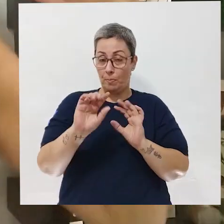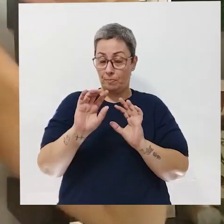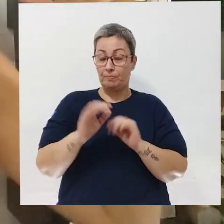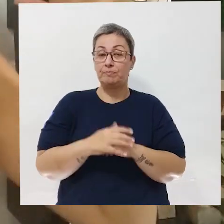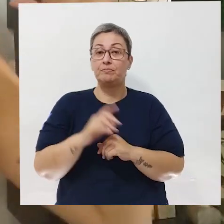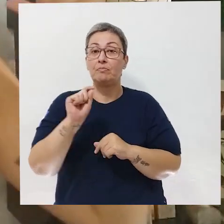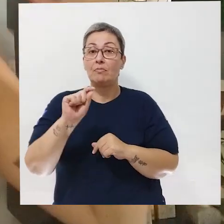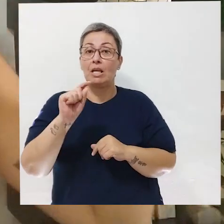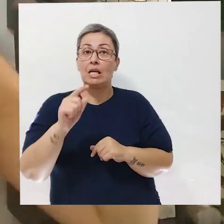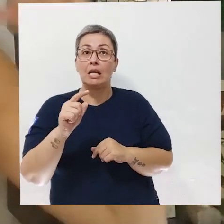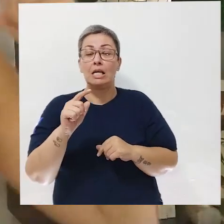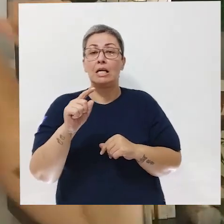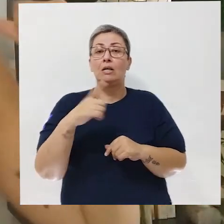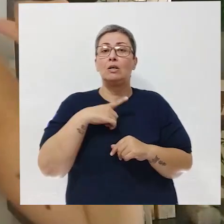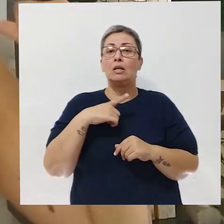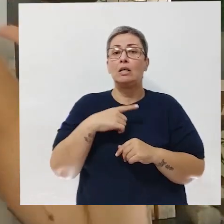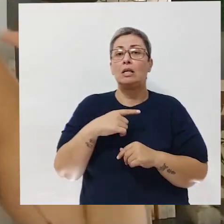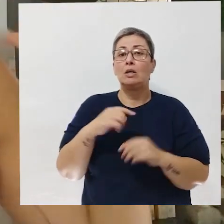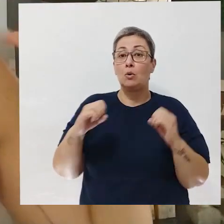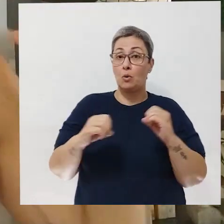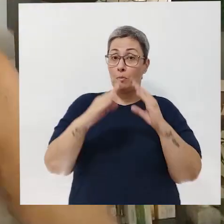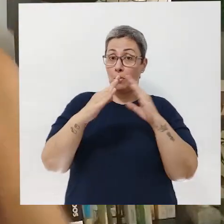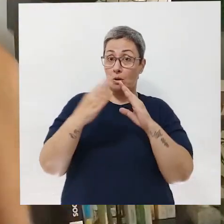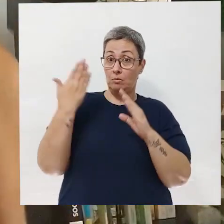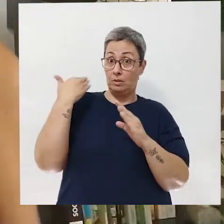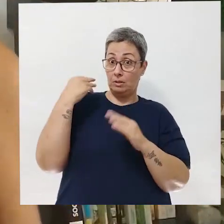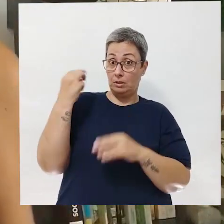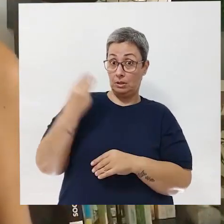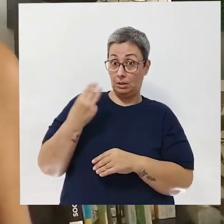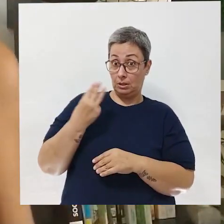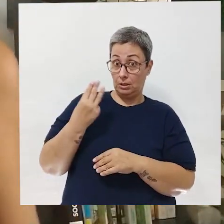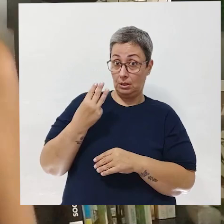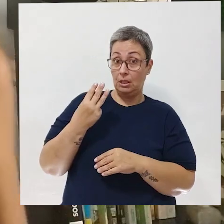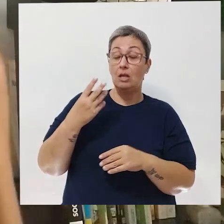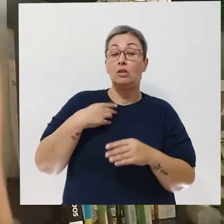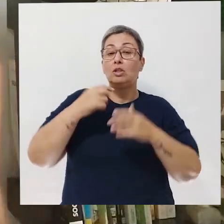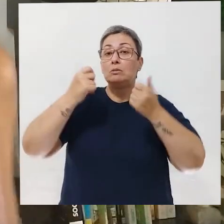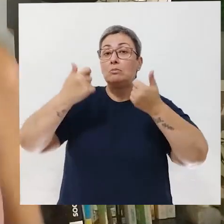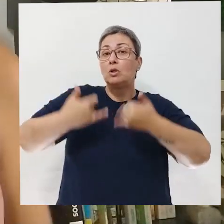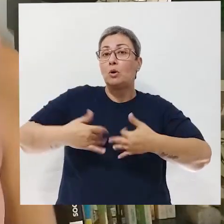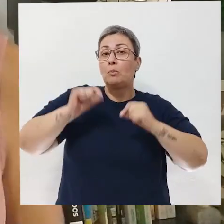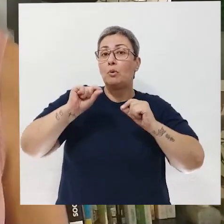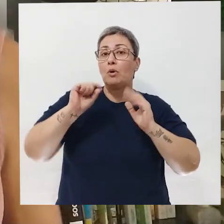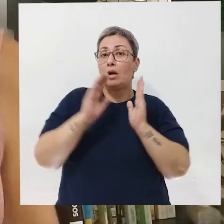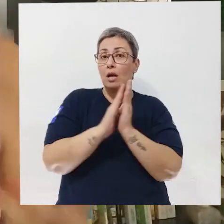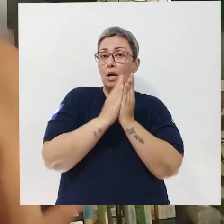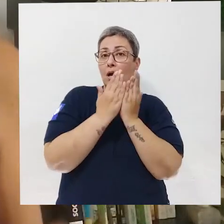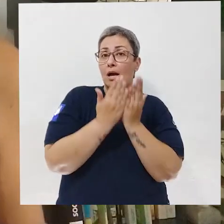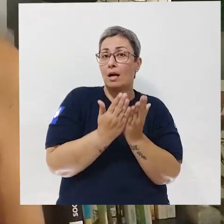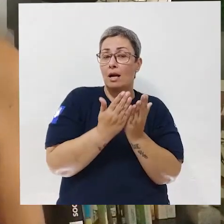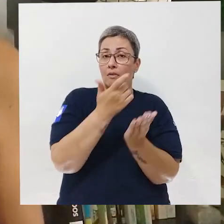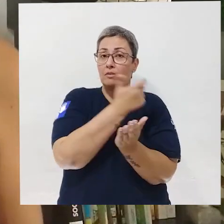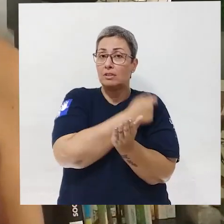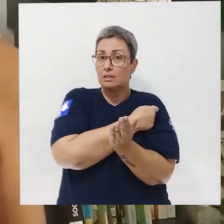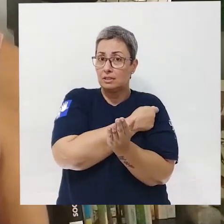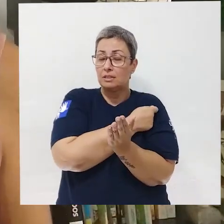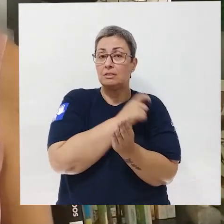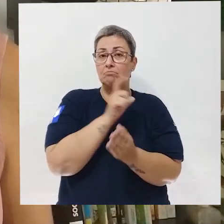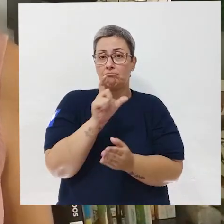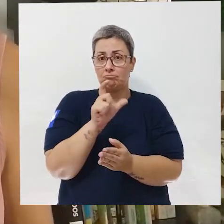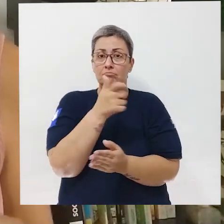seguinte, no programa passado, né, a gente falou um pouquinho da carteira de vacinação. Então, hoje eu quero,